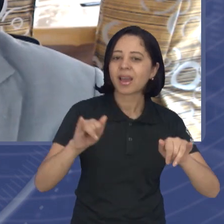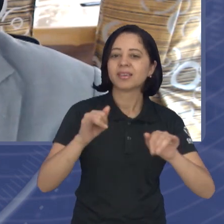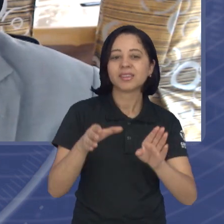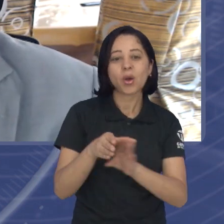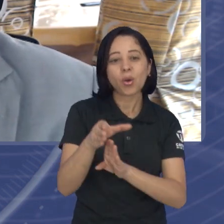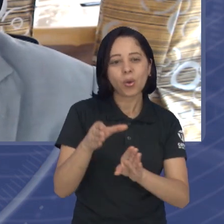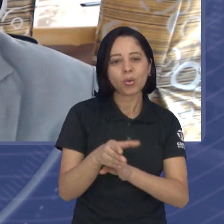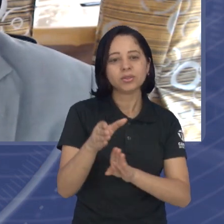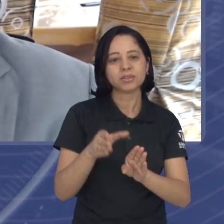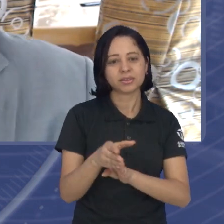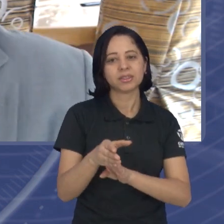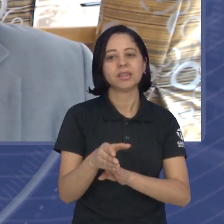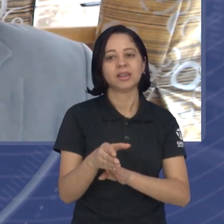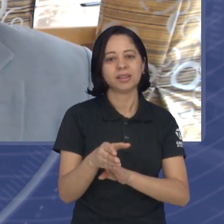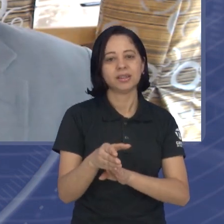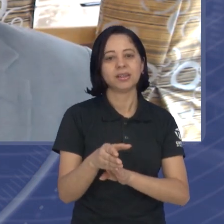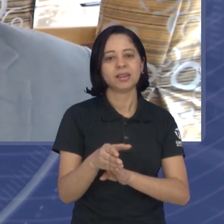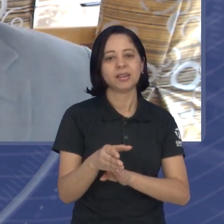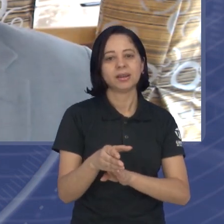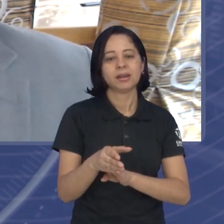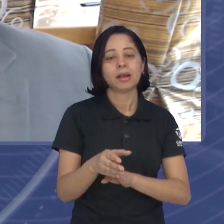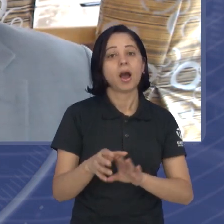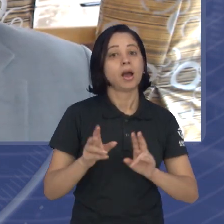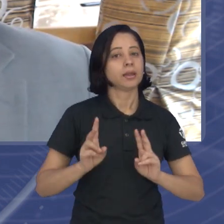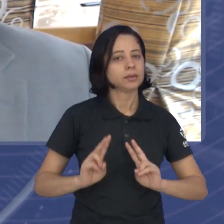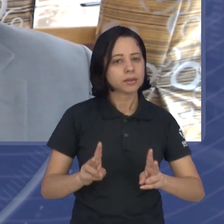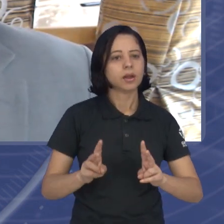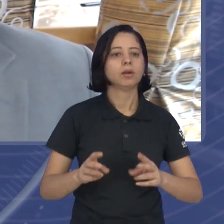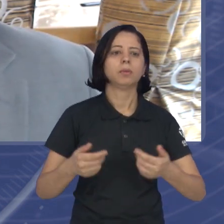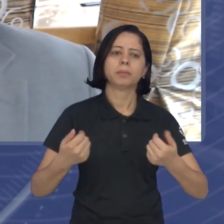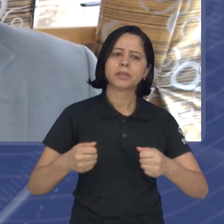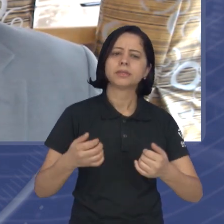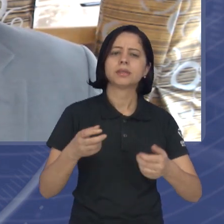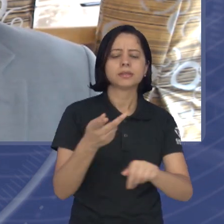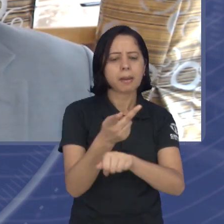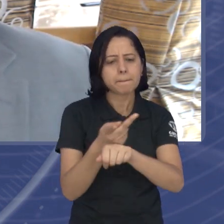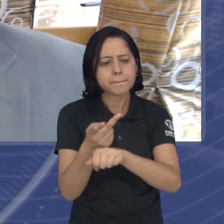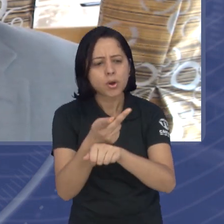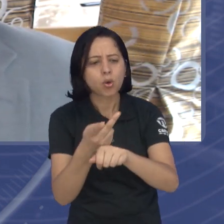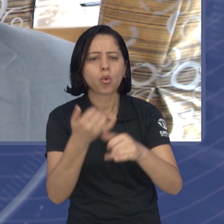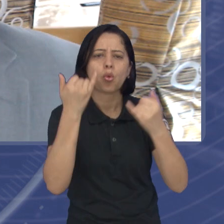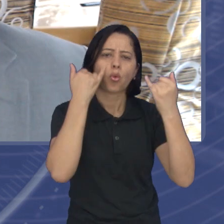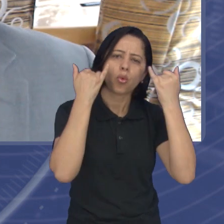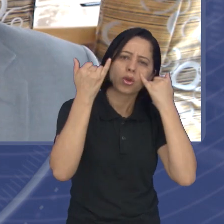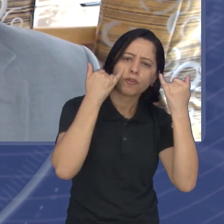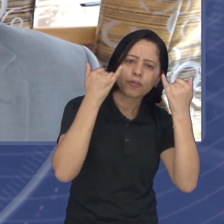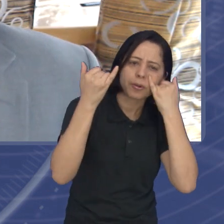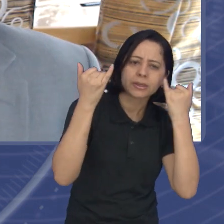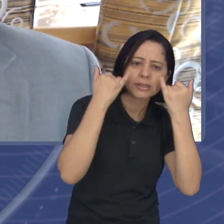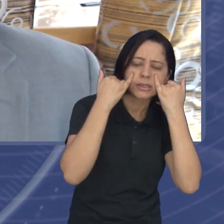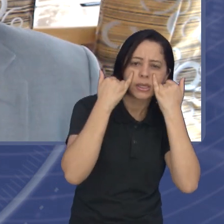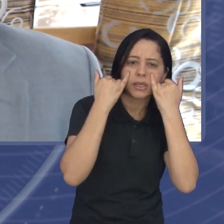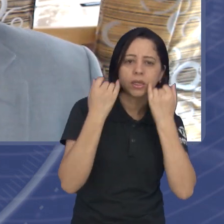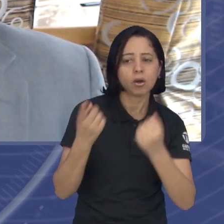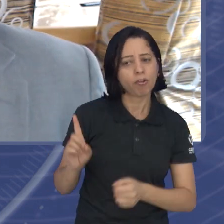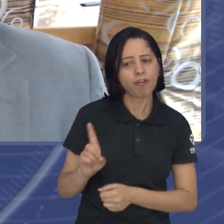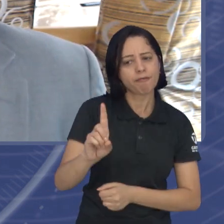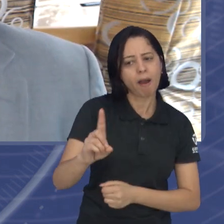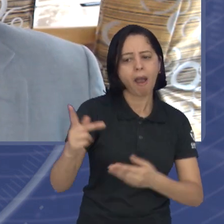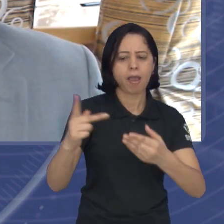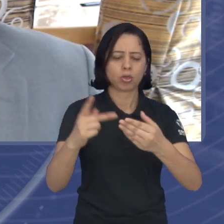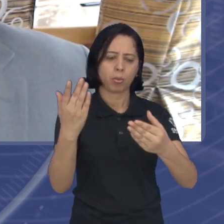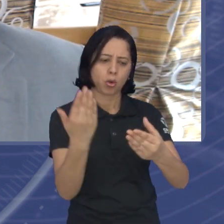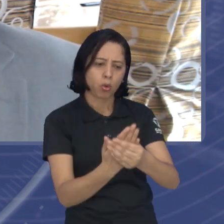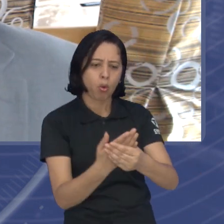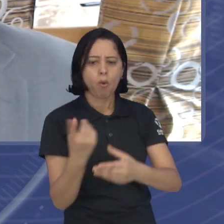acho que o que fica, né, é procurar informação, se for o caso, procura uma assistência jurídica, procura o PROCON,